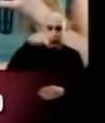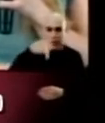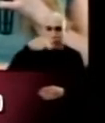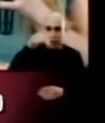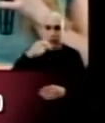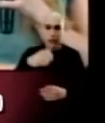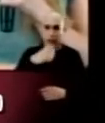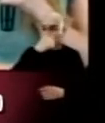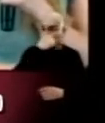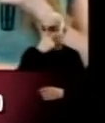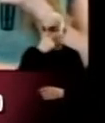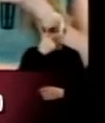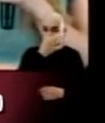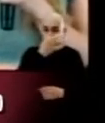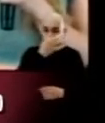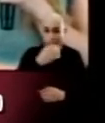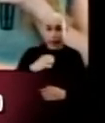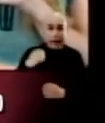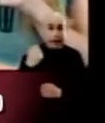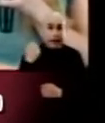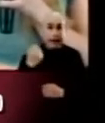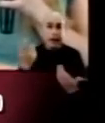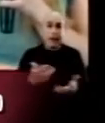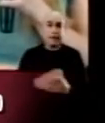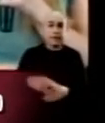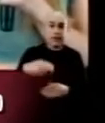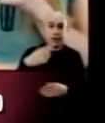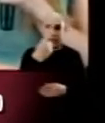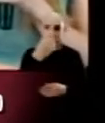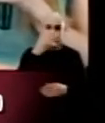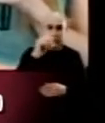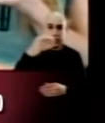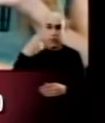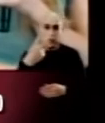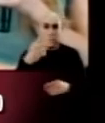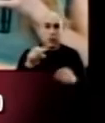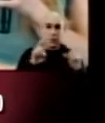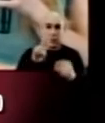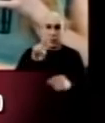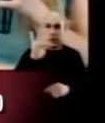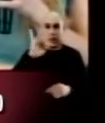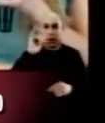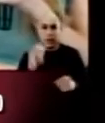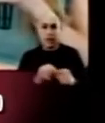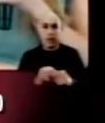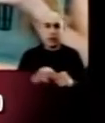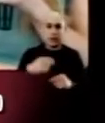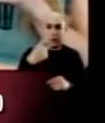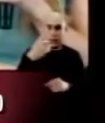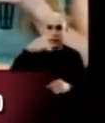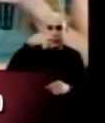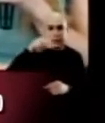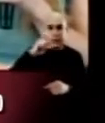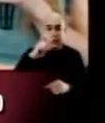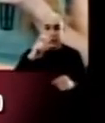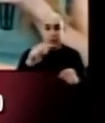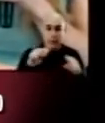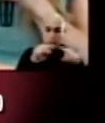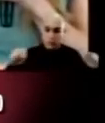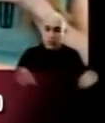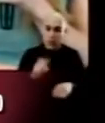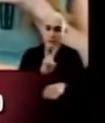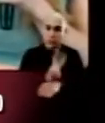síndrome respiratória internados, 102 em UTI e 175 em enfermaria. Em relação aos pacientes que